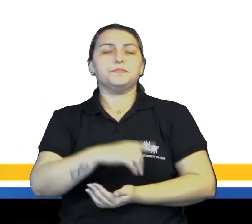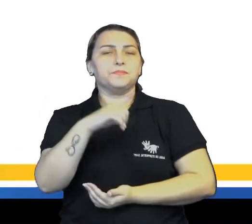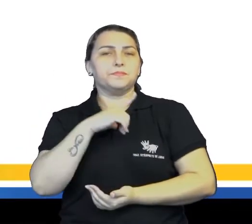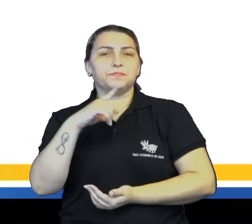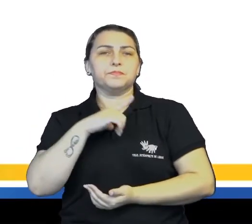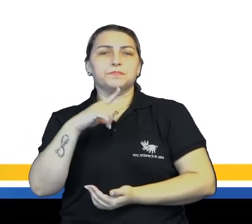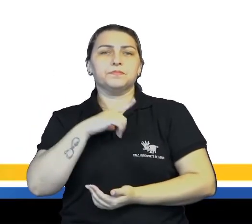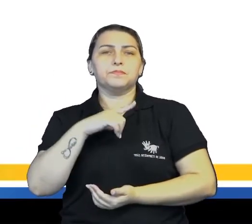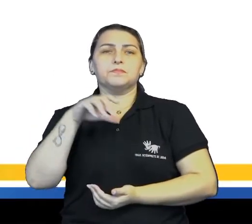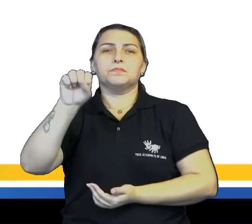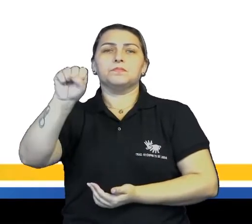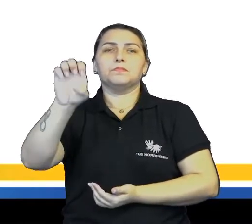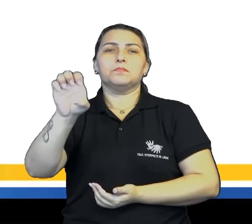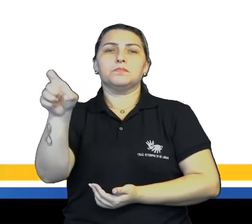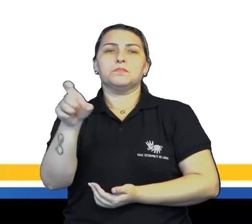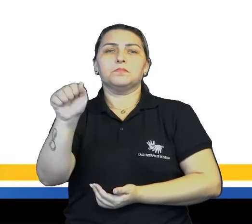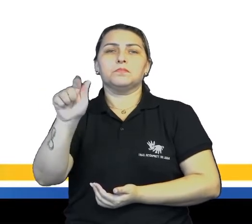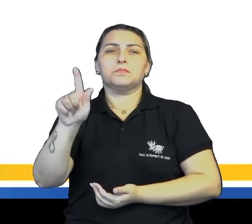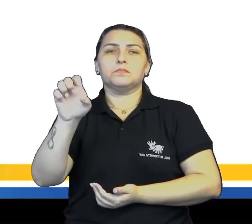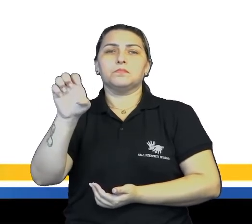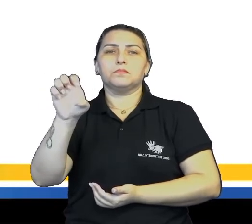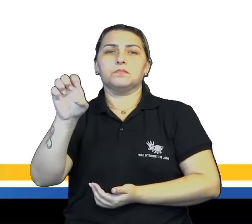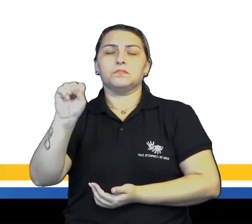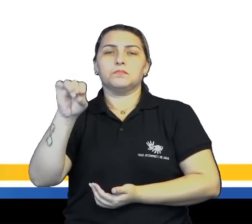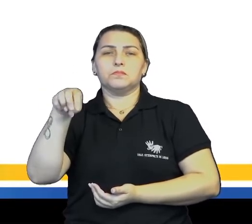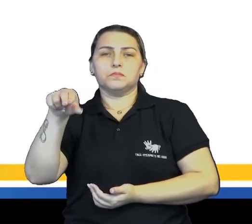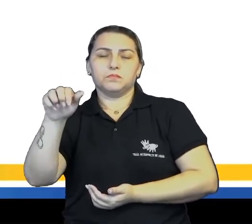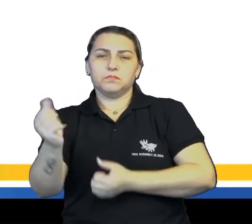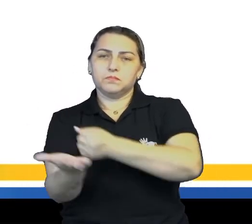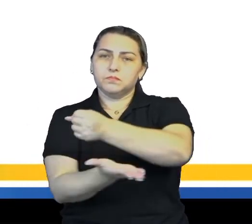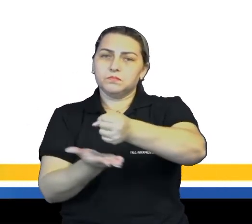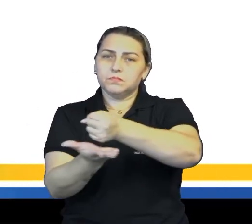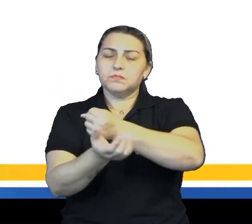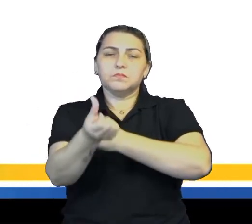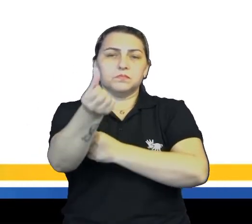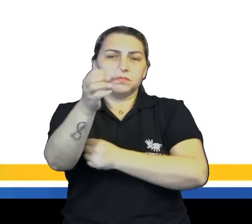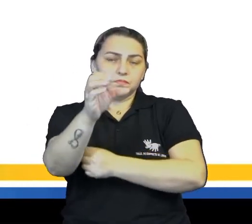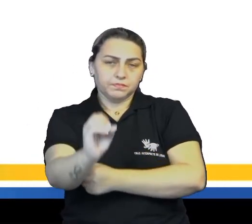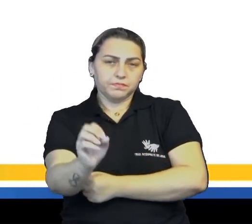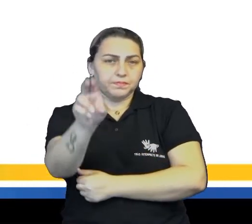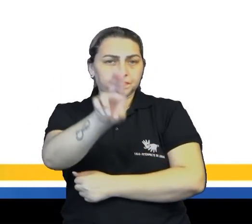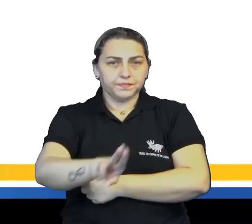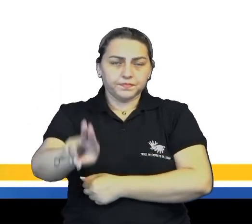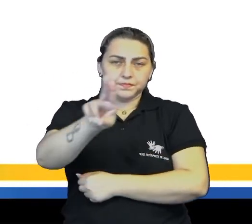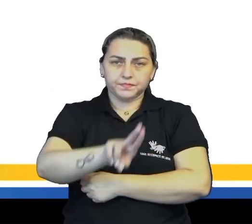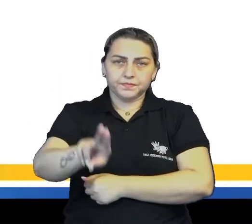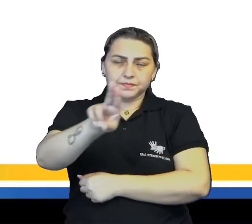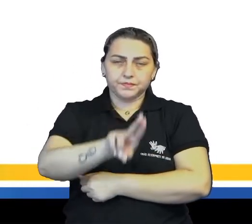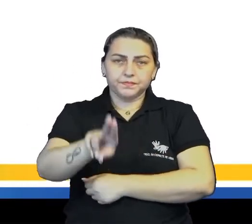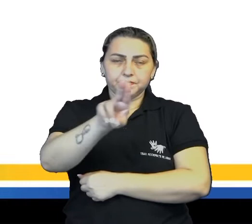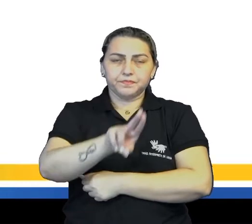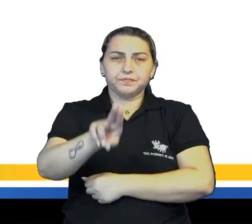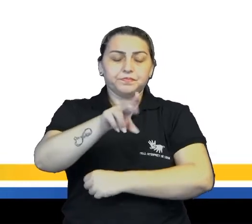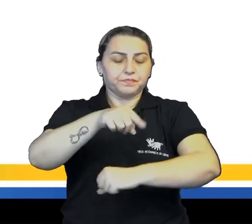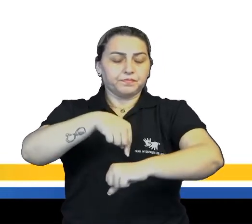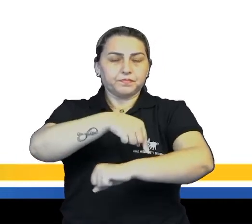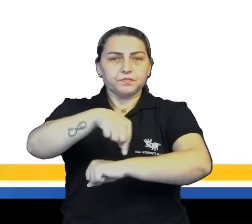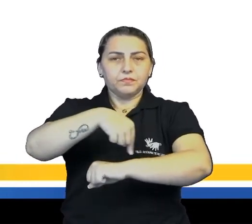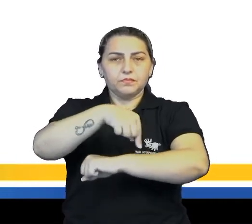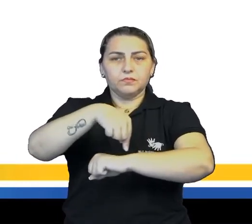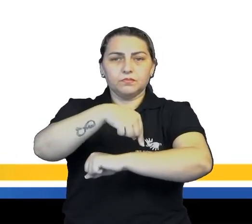Temos o sexagesimal. É com base 60. Ele nós utilizamos geralmente para